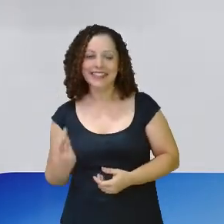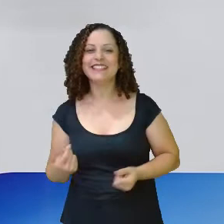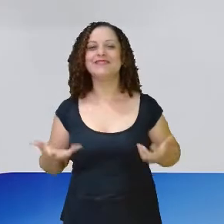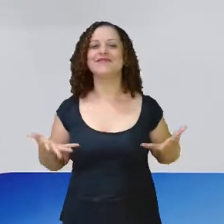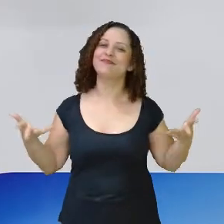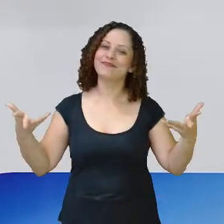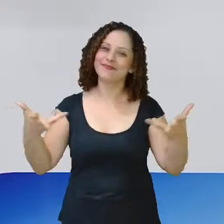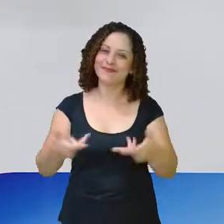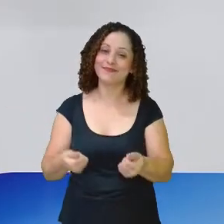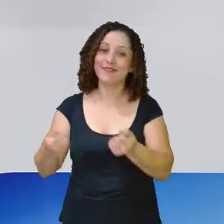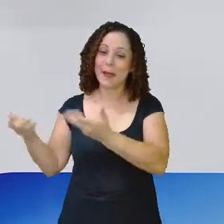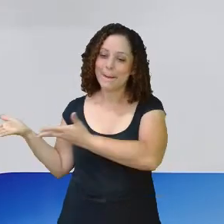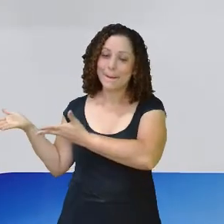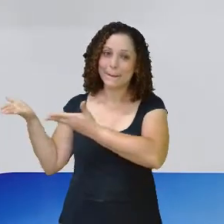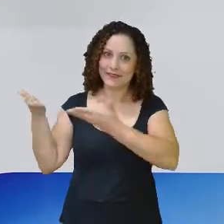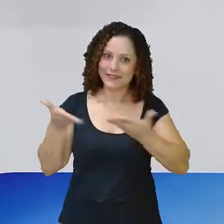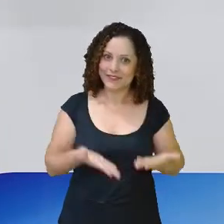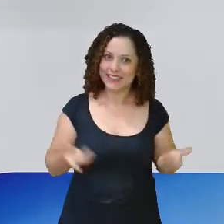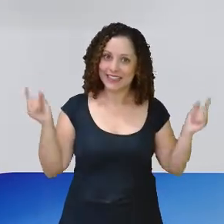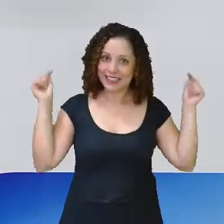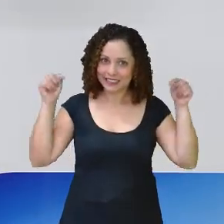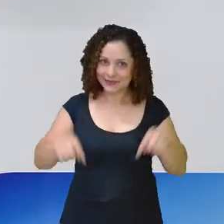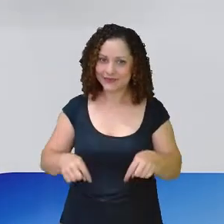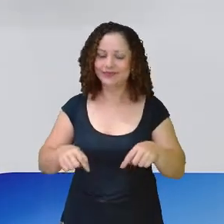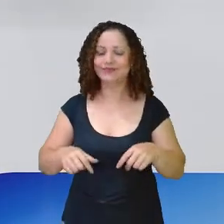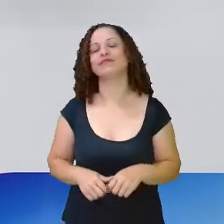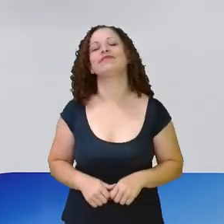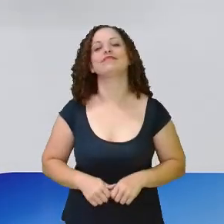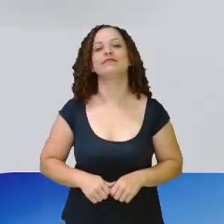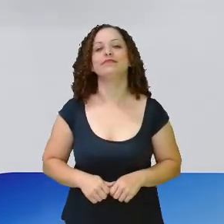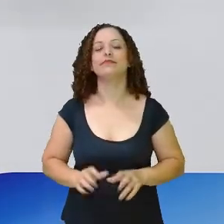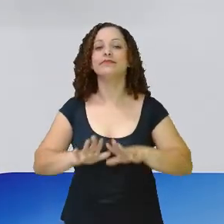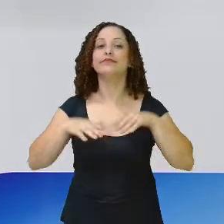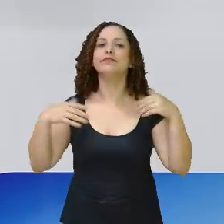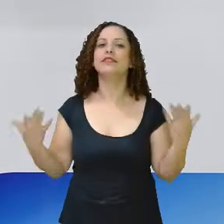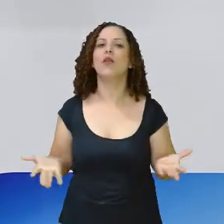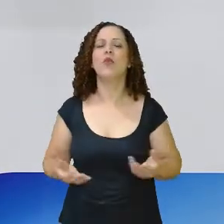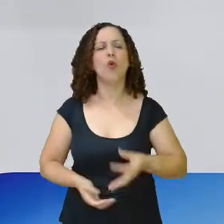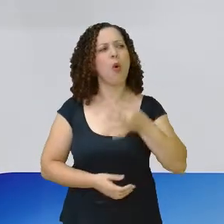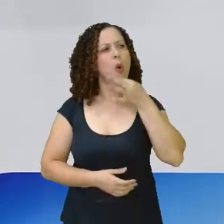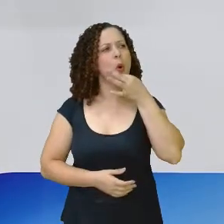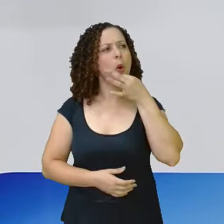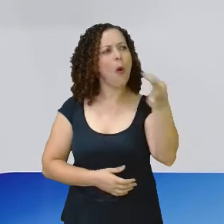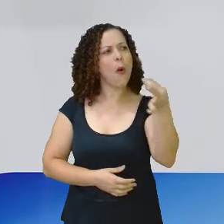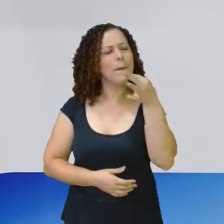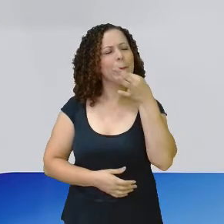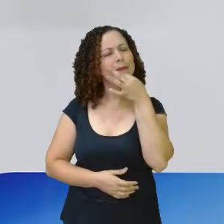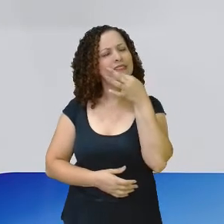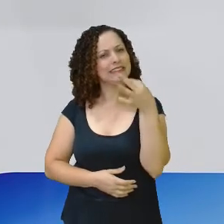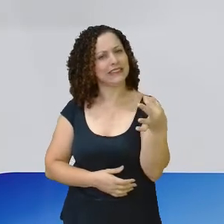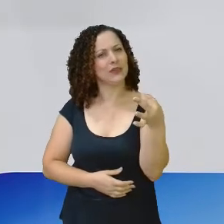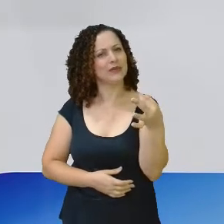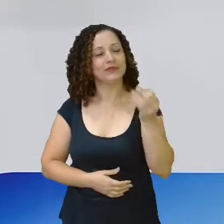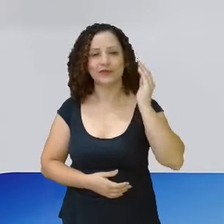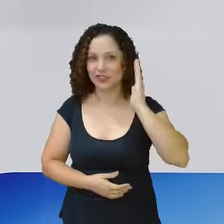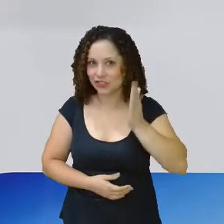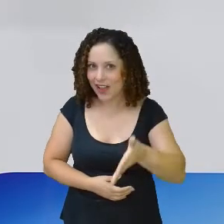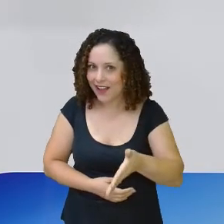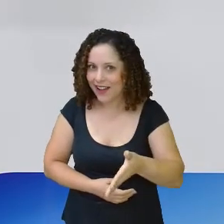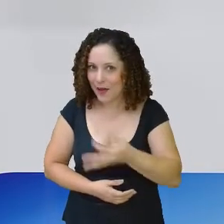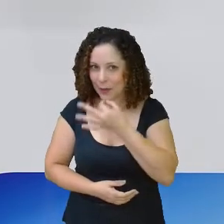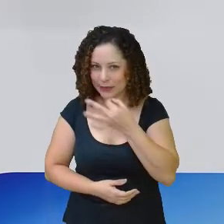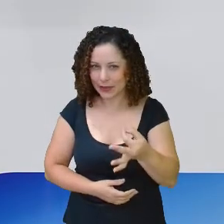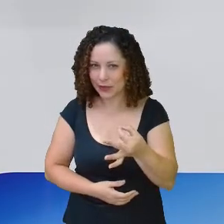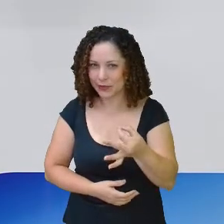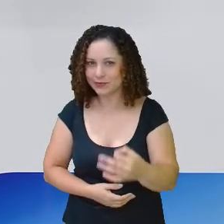Késia. Seja muito bem-vinda. Então, gente, opinião. Já deram a sua? Eu já dei a minha. Já